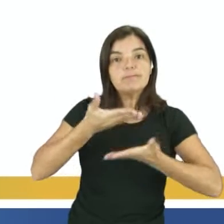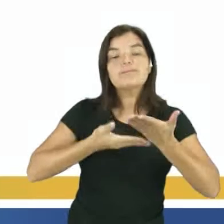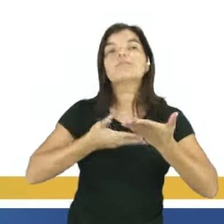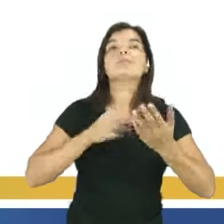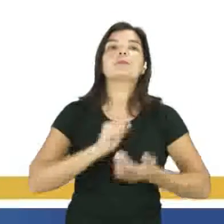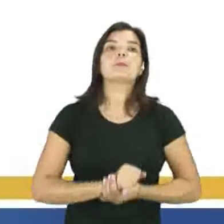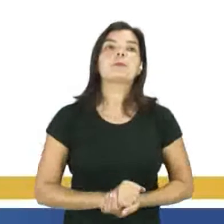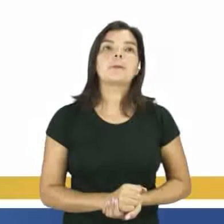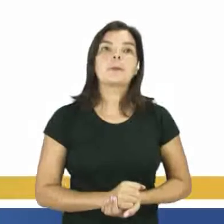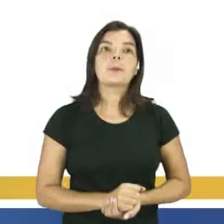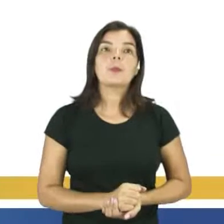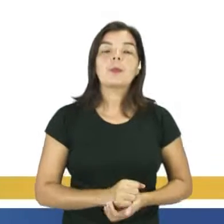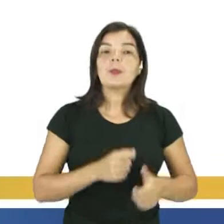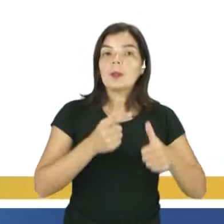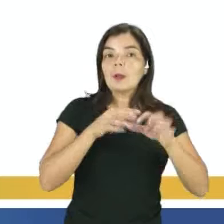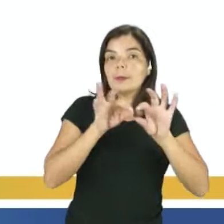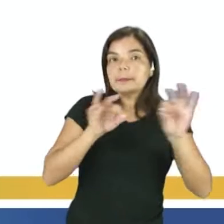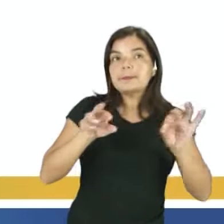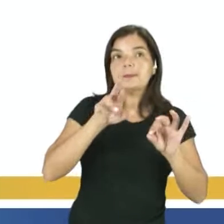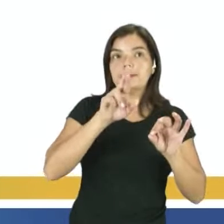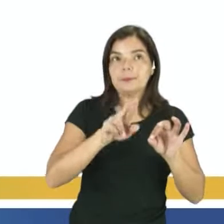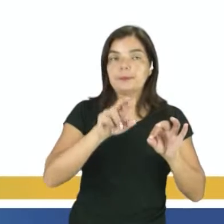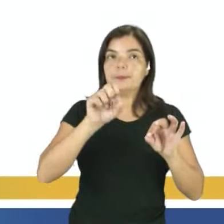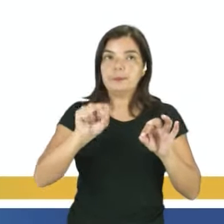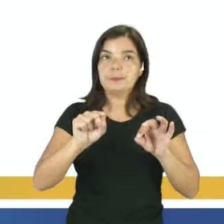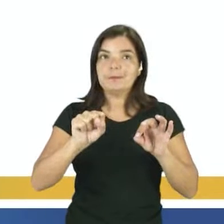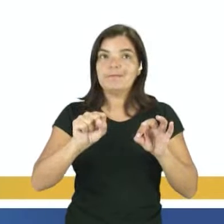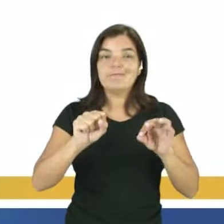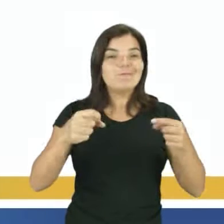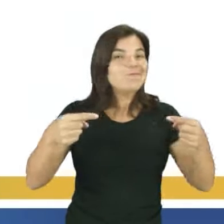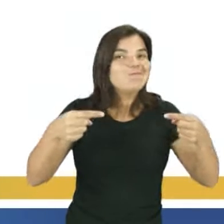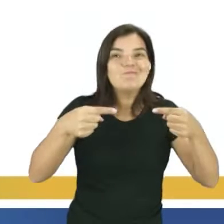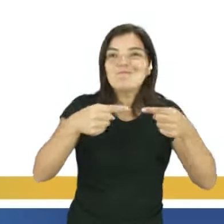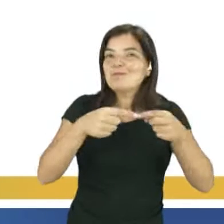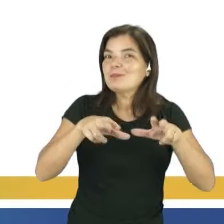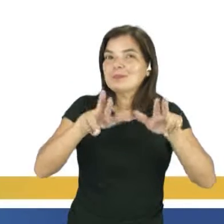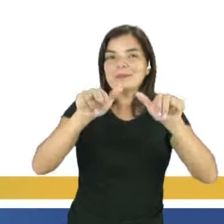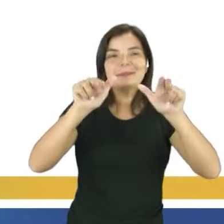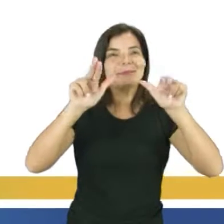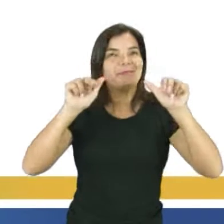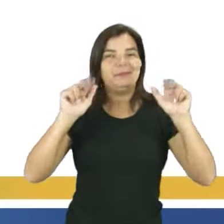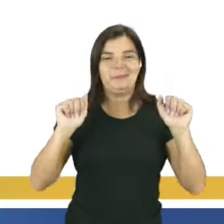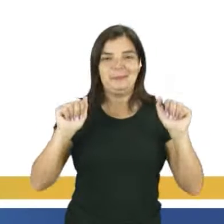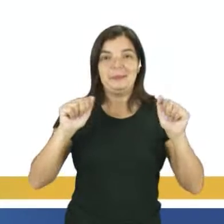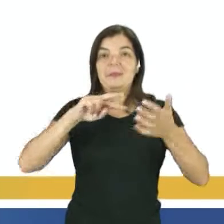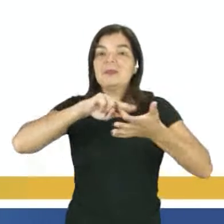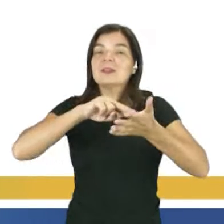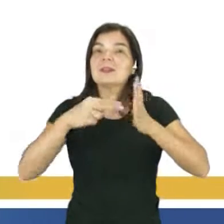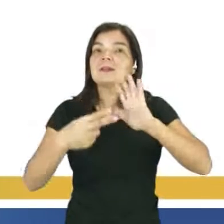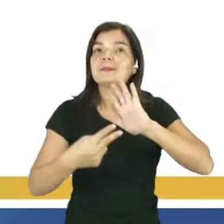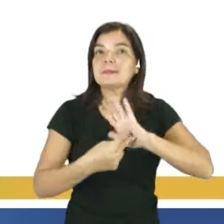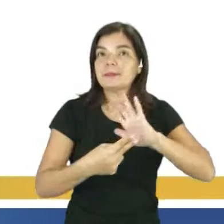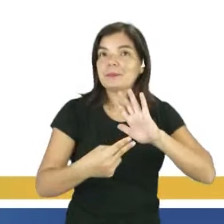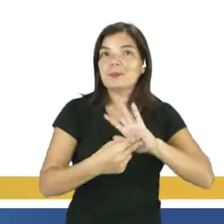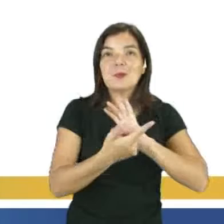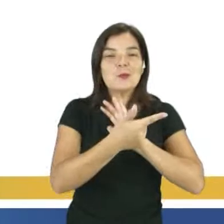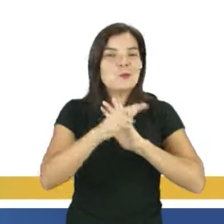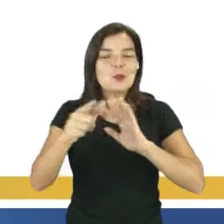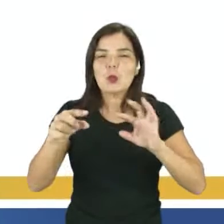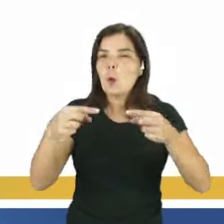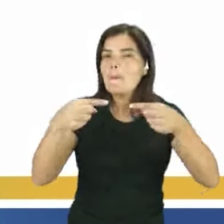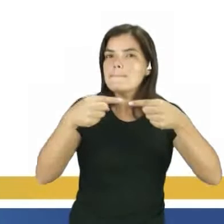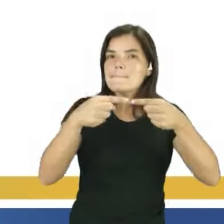si. As retas R e S não se cruzam nunca, isto é,